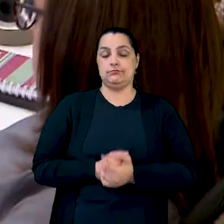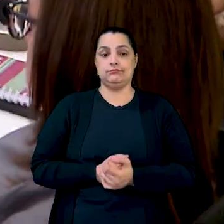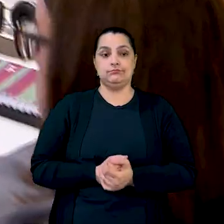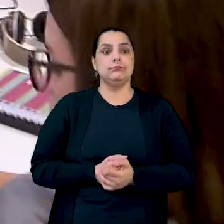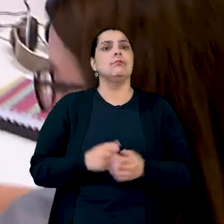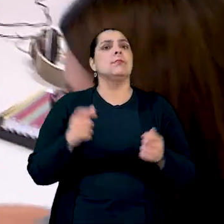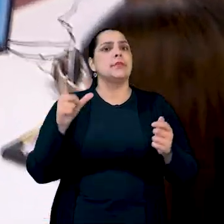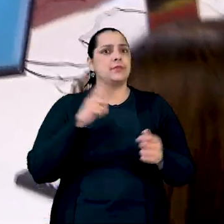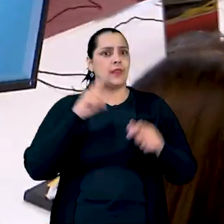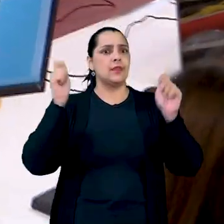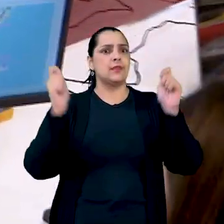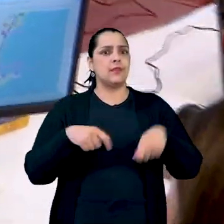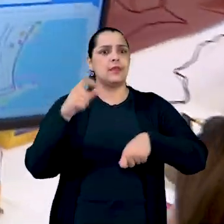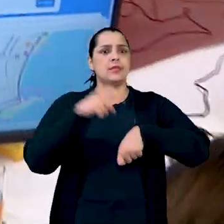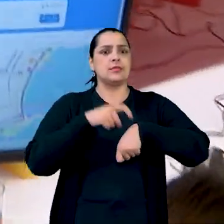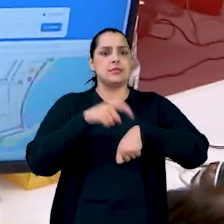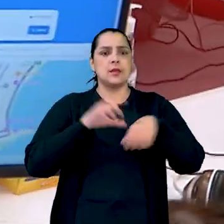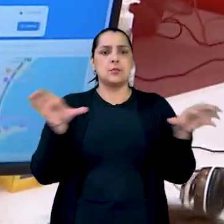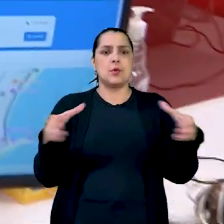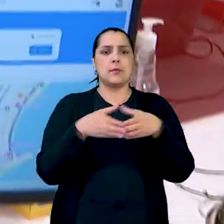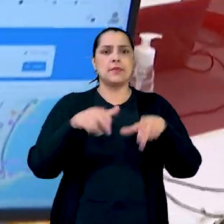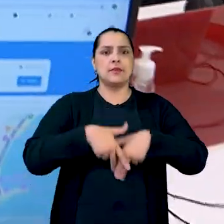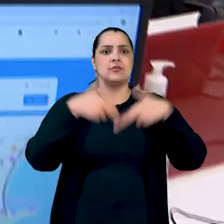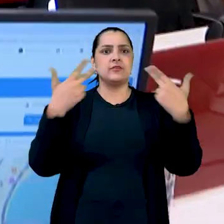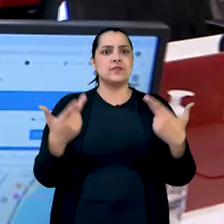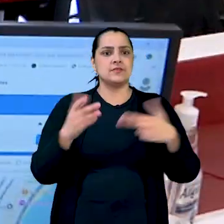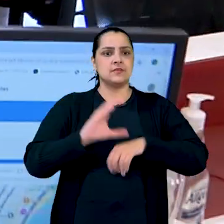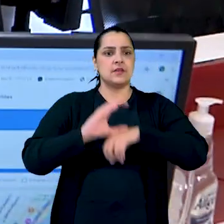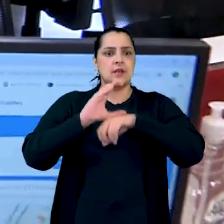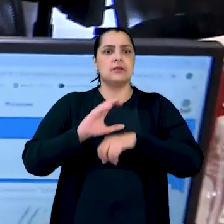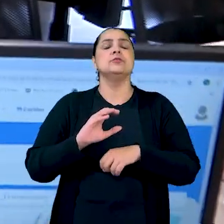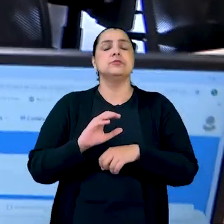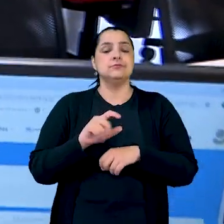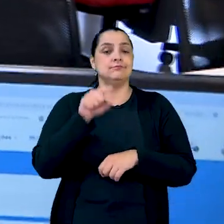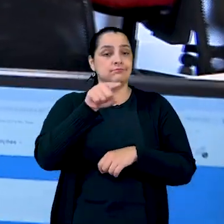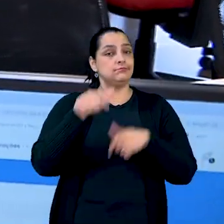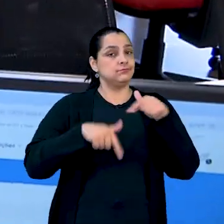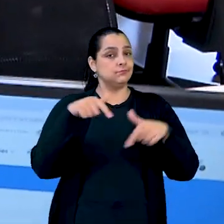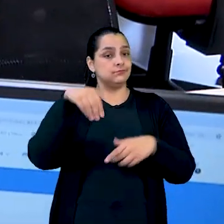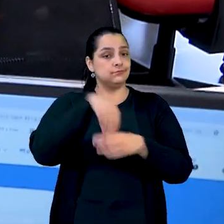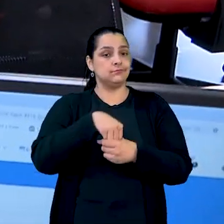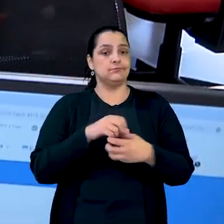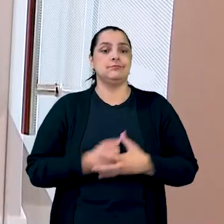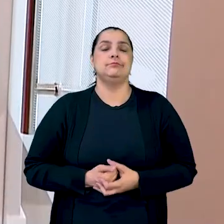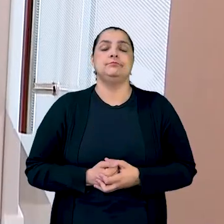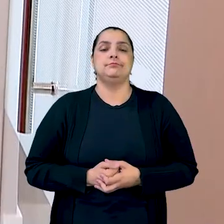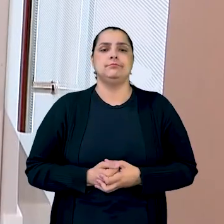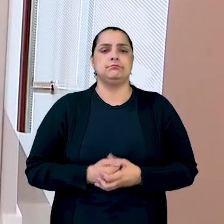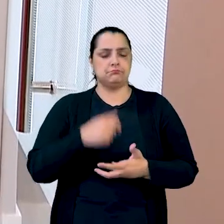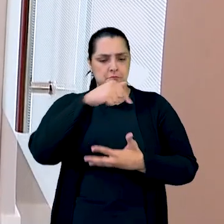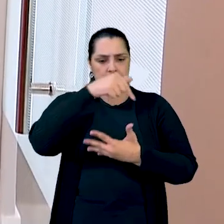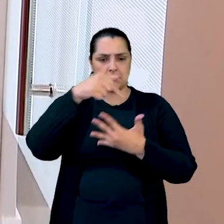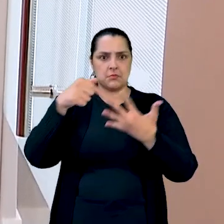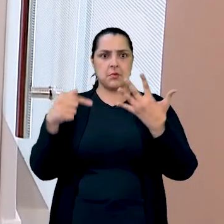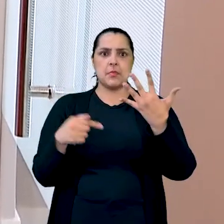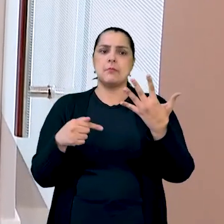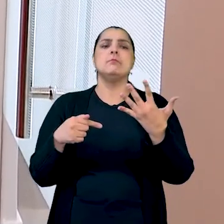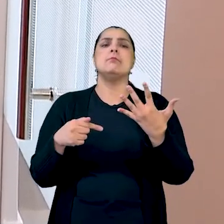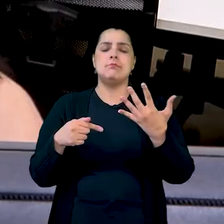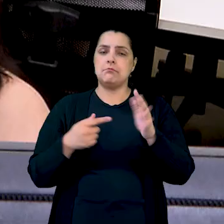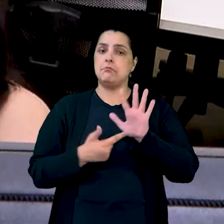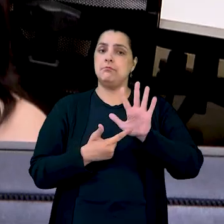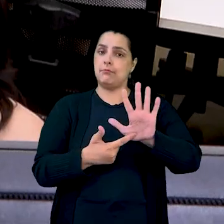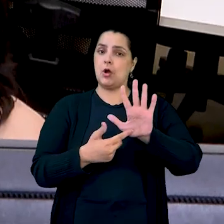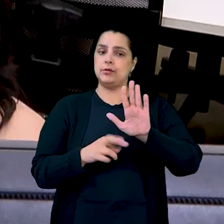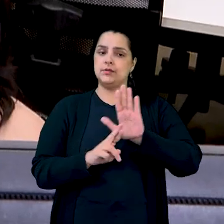olha, ainda sobra tempo para liderar o Comitê da Diversidade na agência onde trabalha. Exercer todas essas